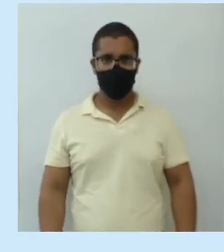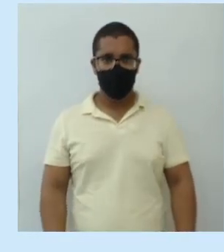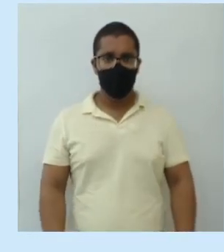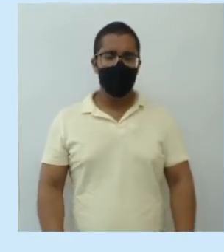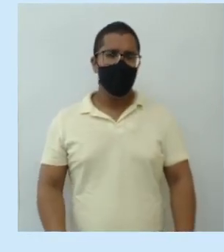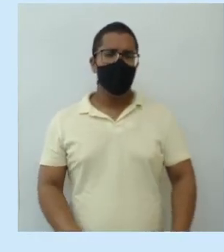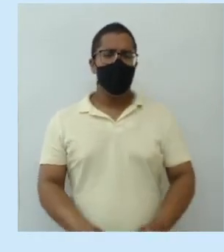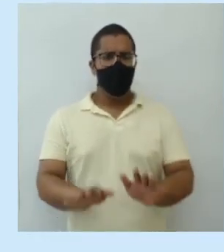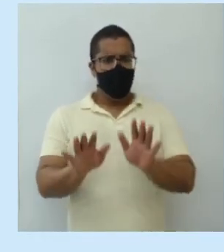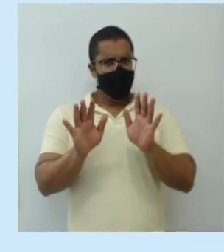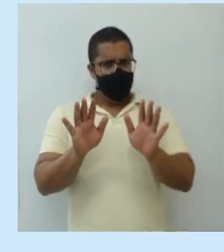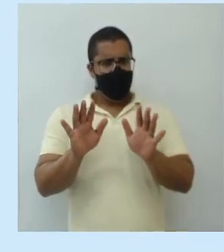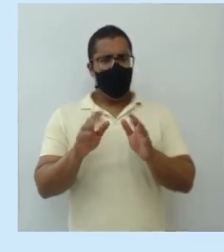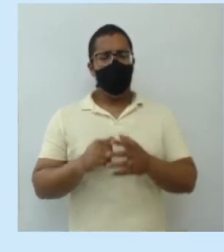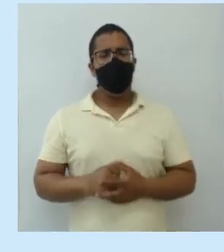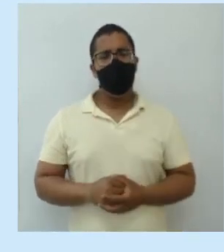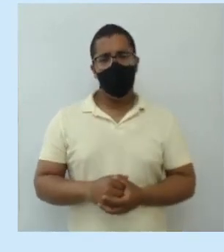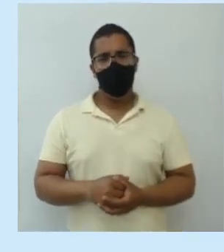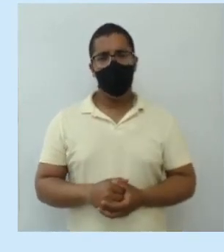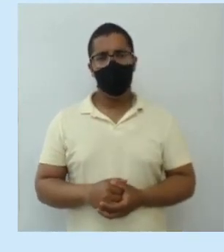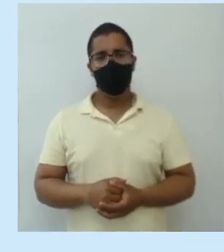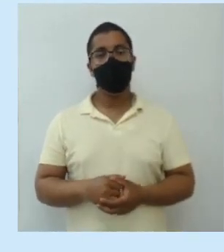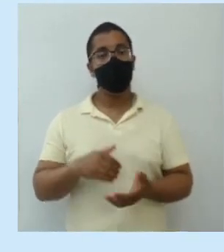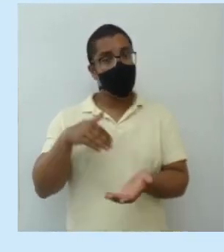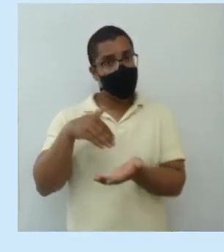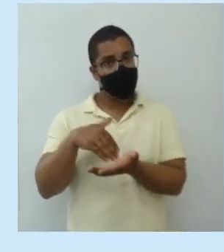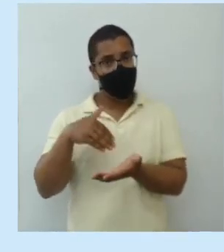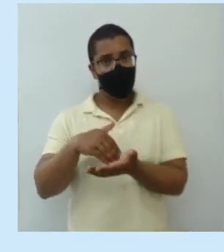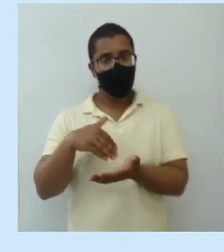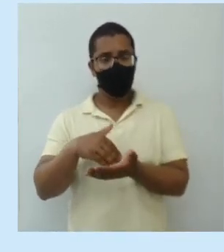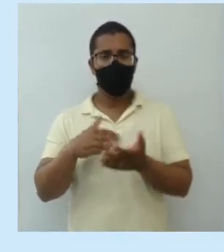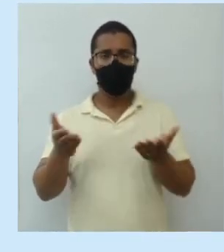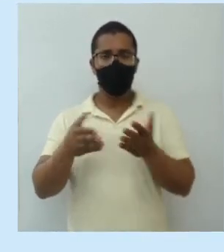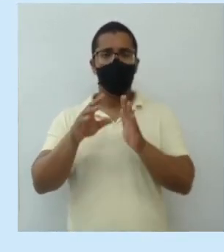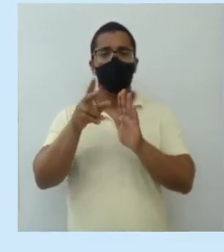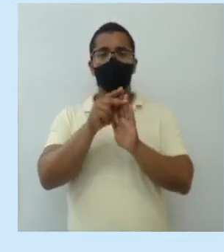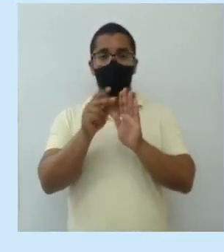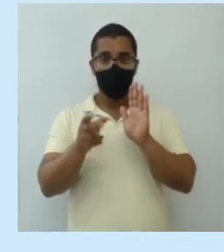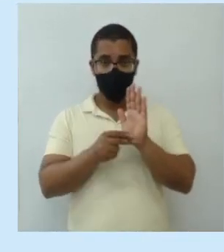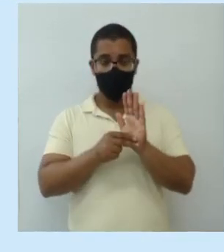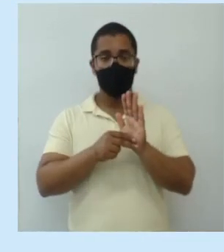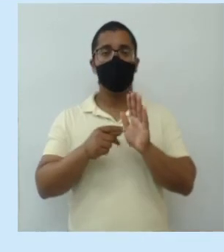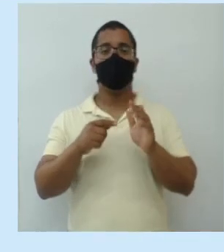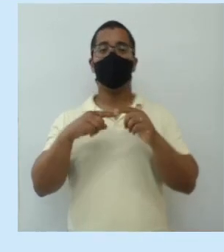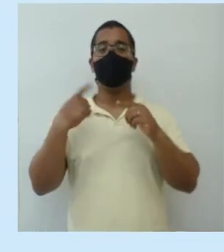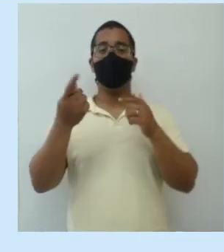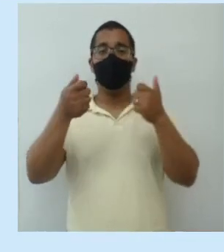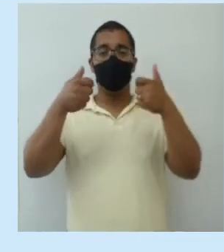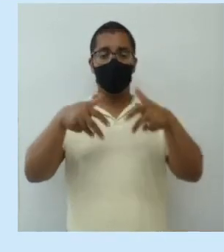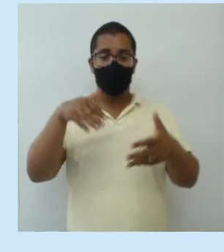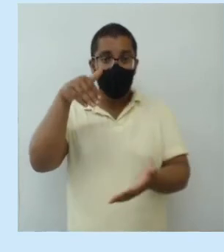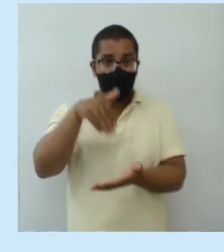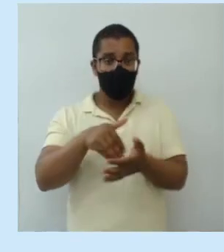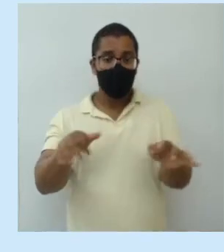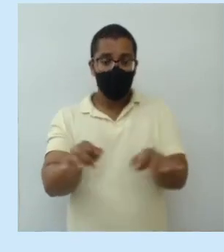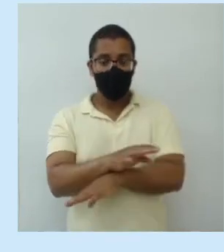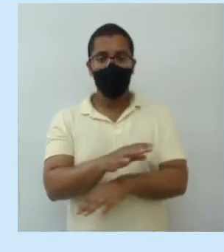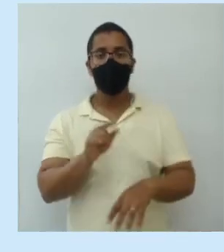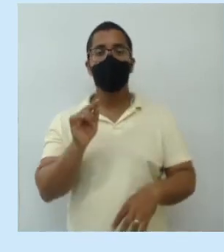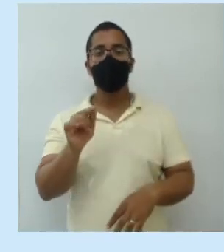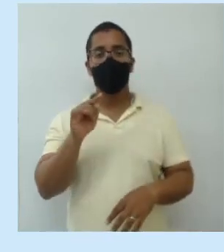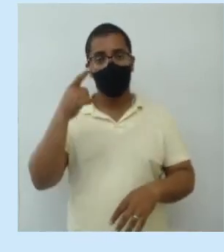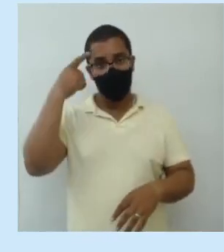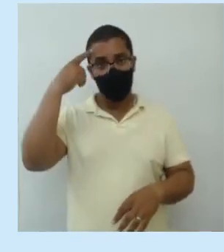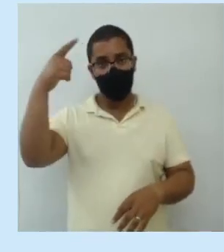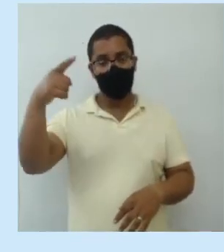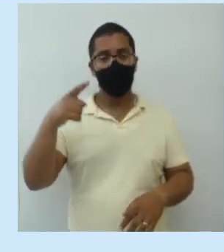e aí, né, trago para a gente finalizar esse conteúdo, né, para a gente finalizar esse debate, né,